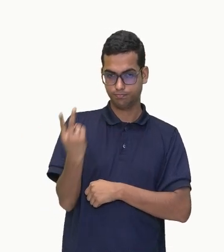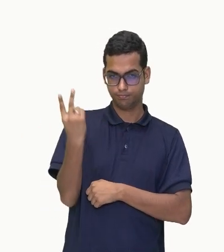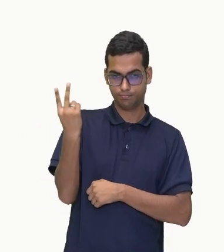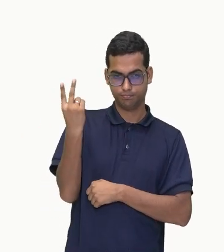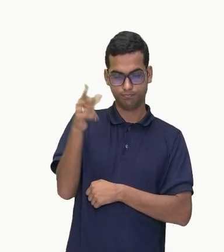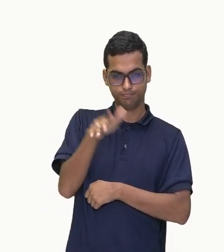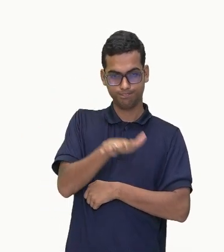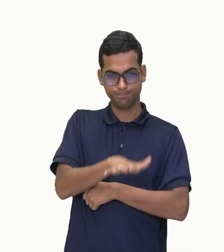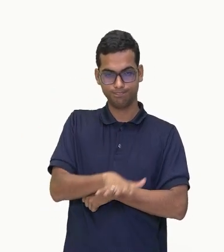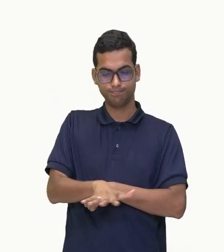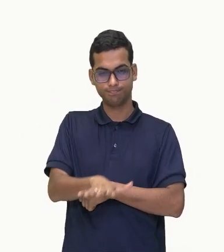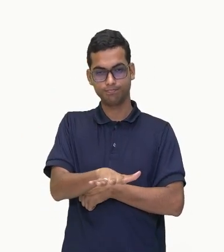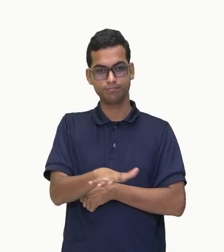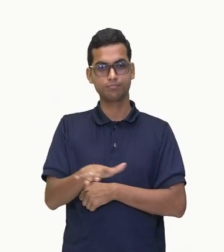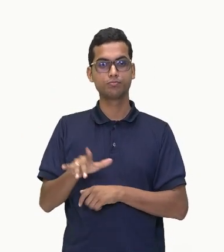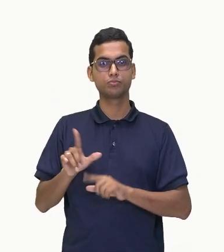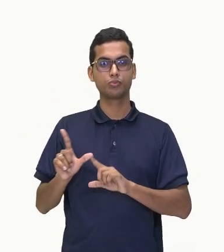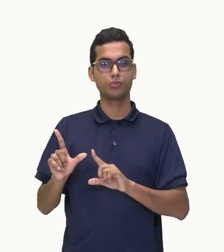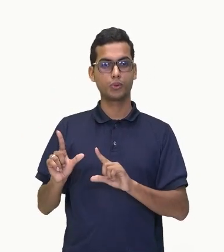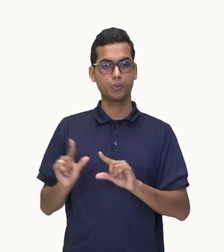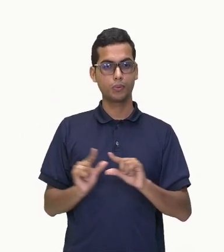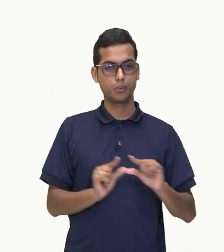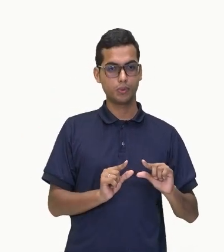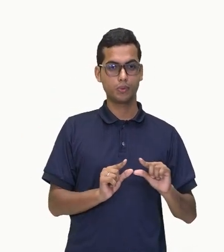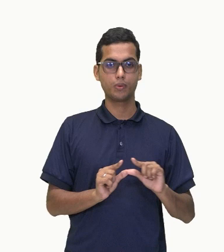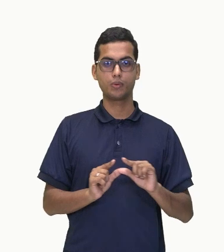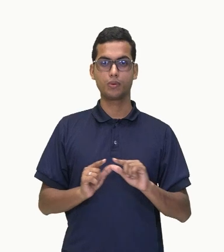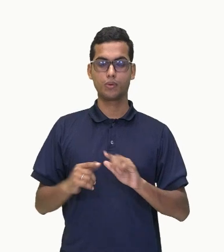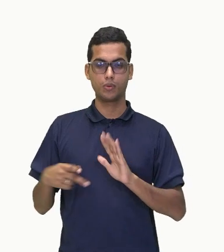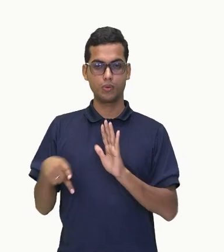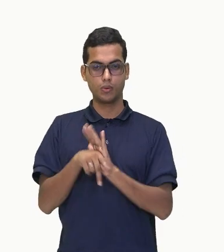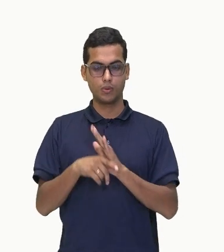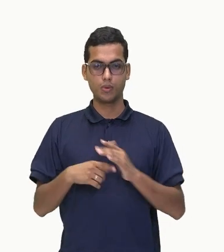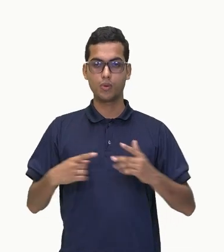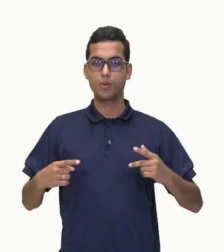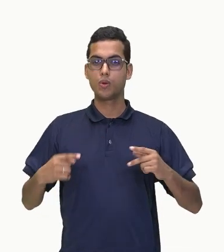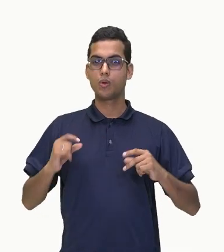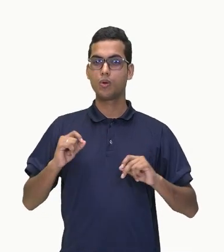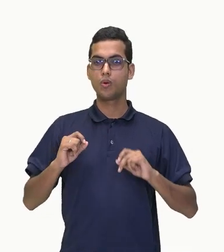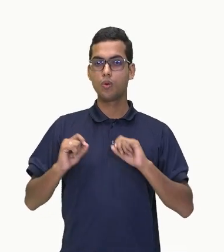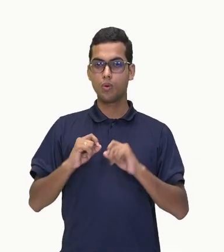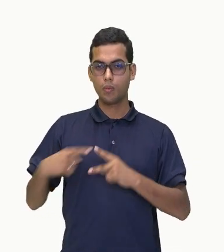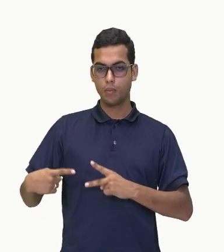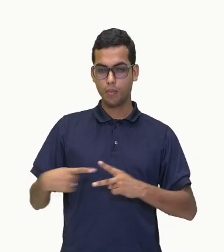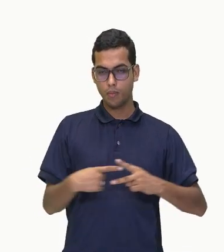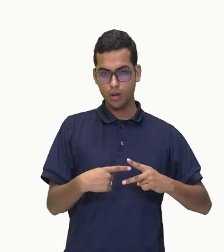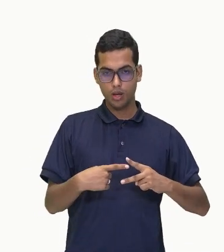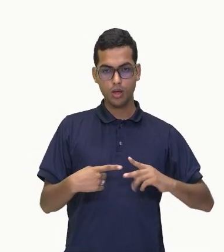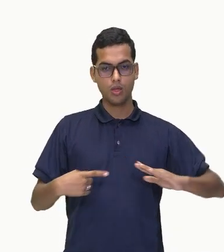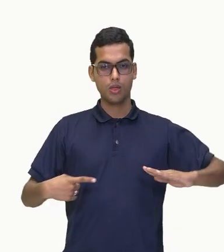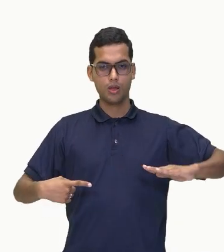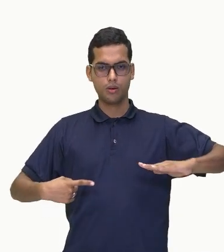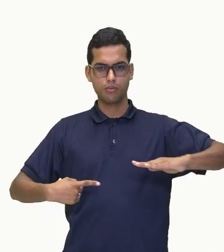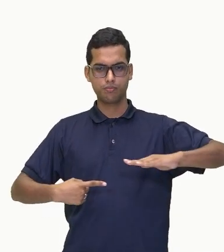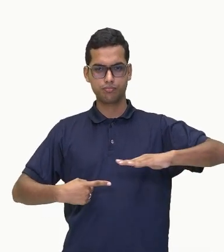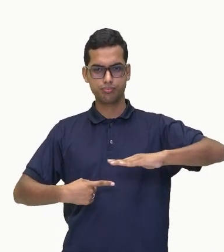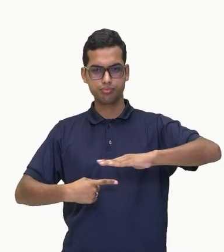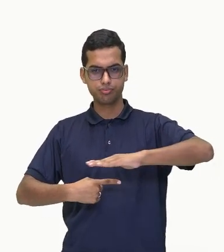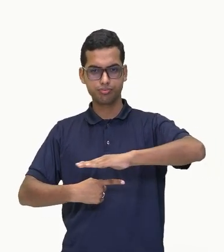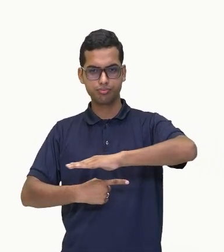espaço diminui com o passar do tempo. E com isso, o seu deslocamento